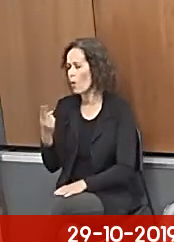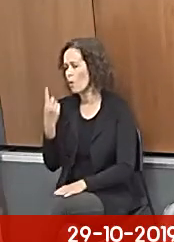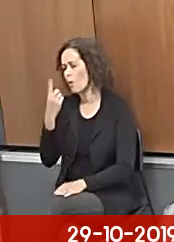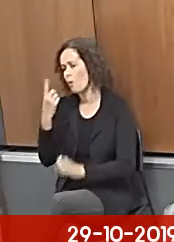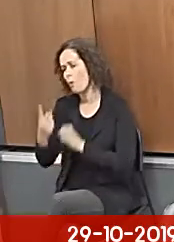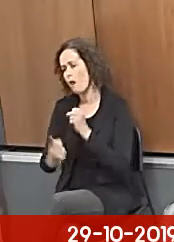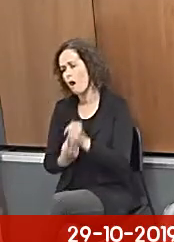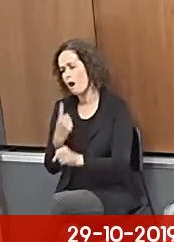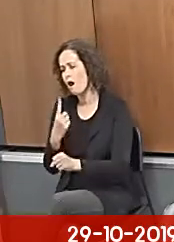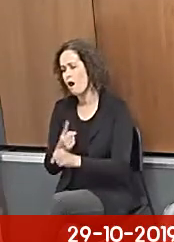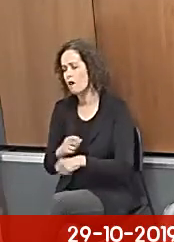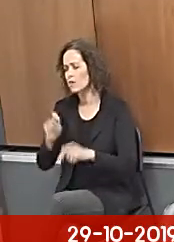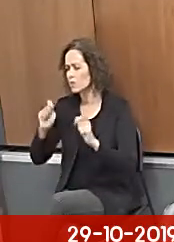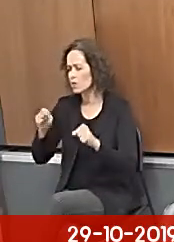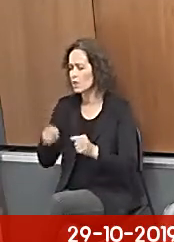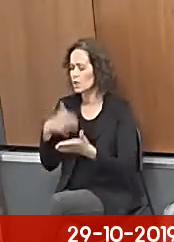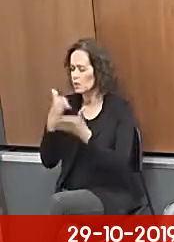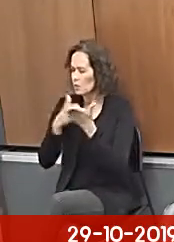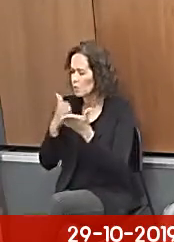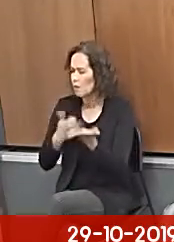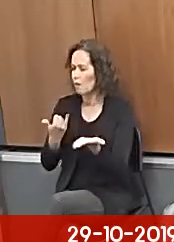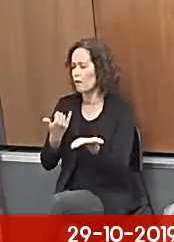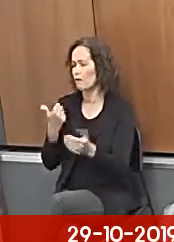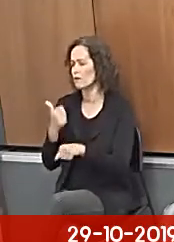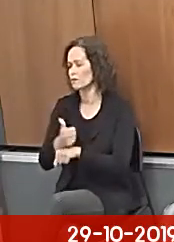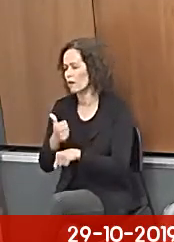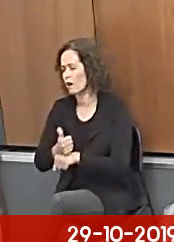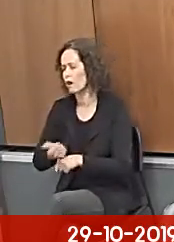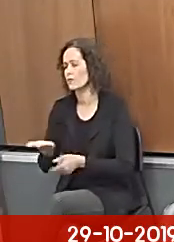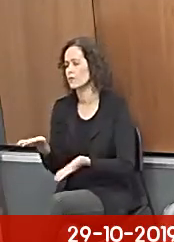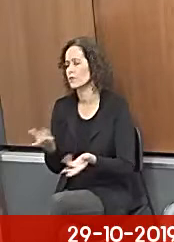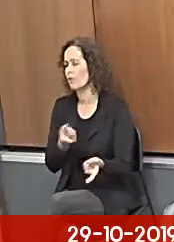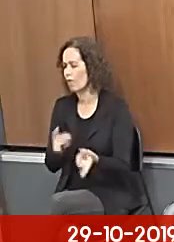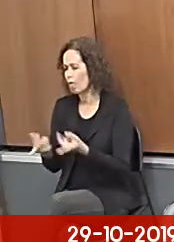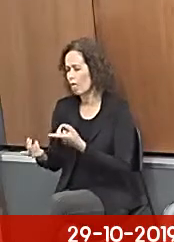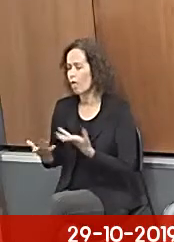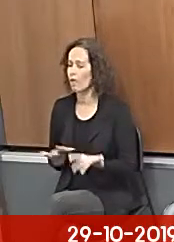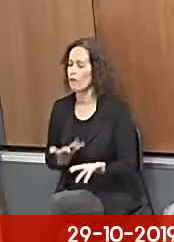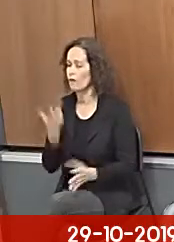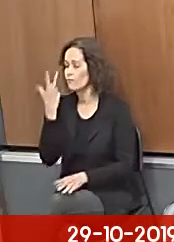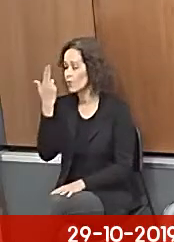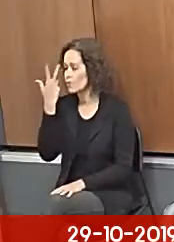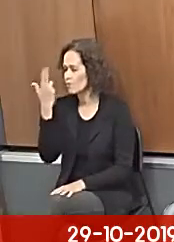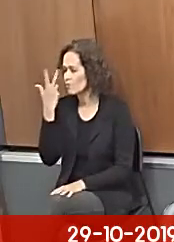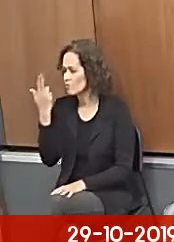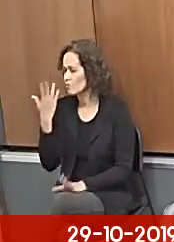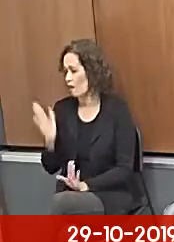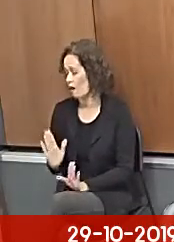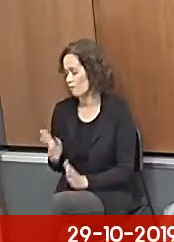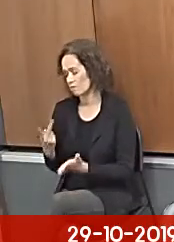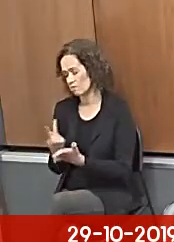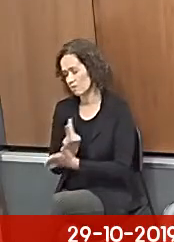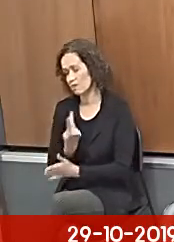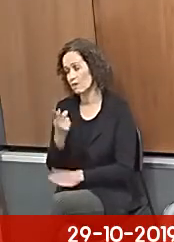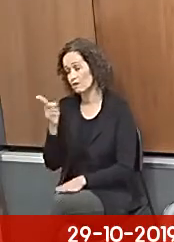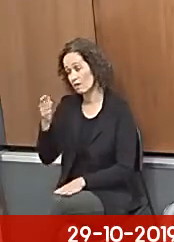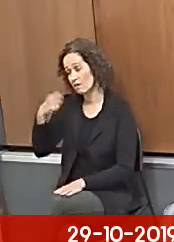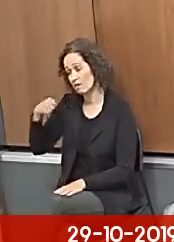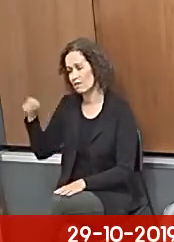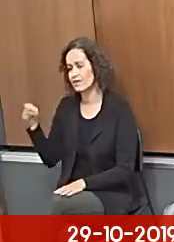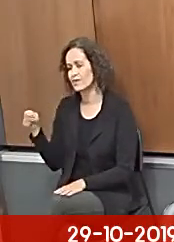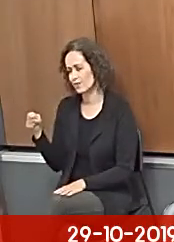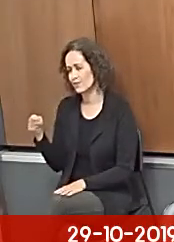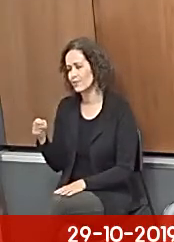ambiente de drogas, tráfico, porque é o normal. É as pessoas que a gente resgata lá. E tem